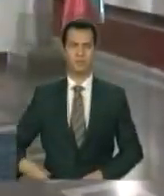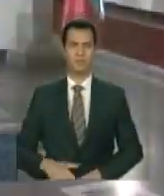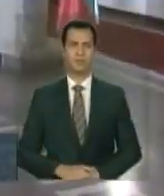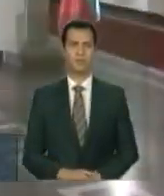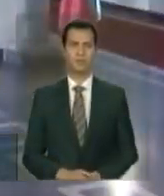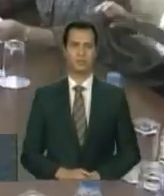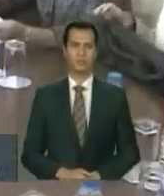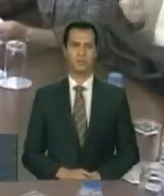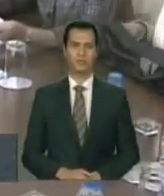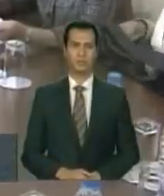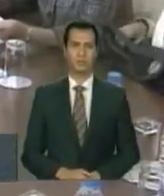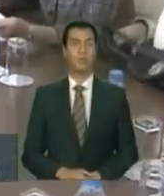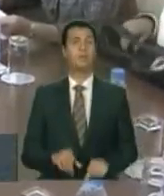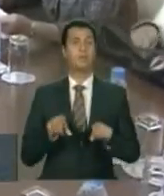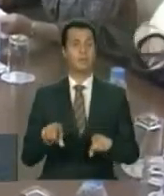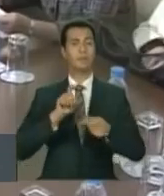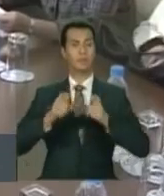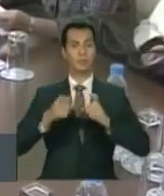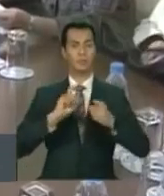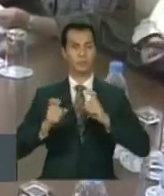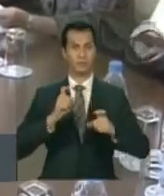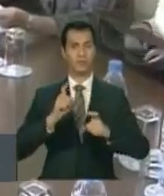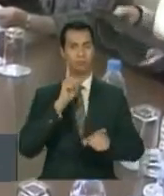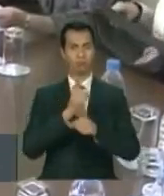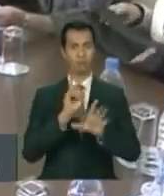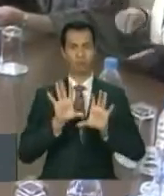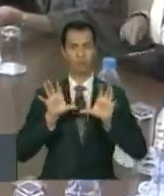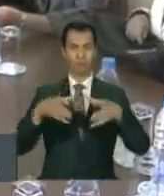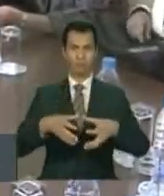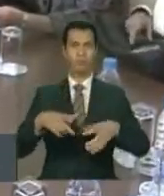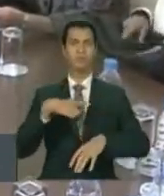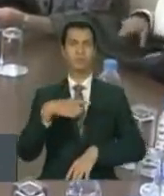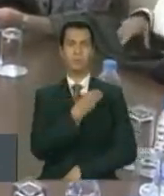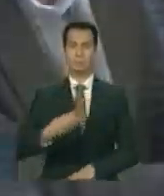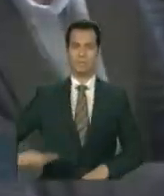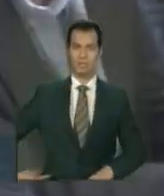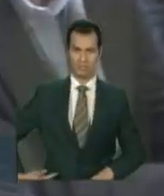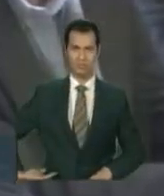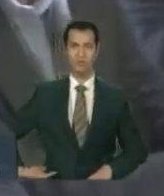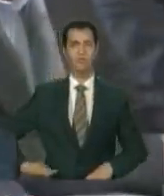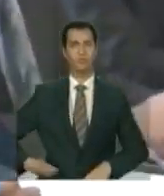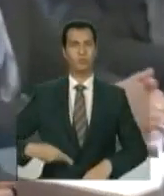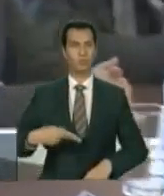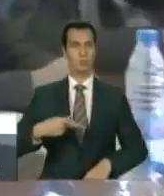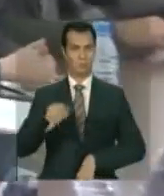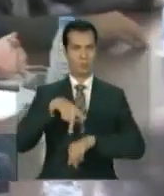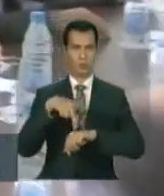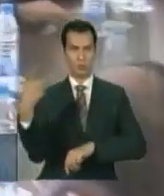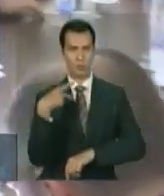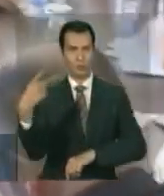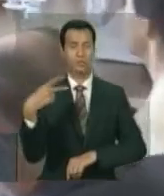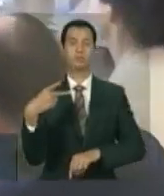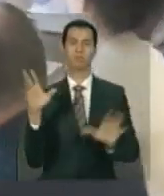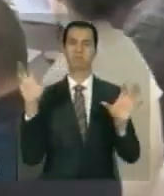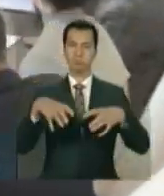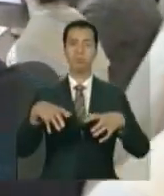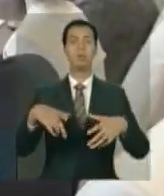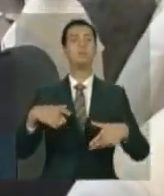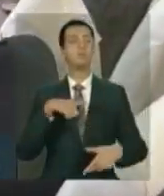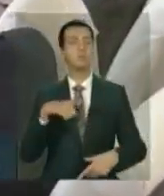contou com a participação de ministros dos dois países, foi discutida a disposição do Brasil e Bulgária em firmar acordos